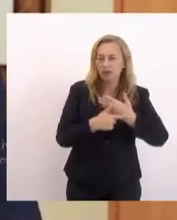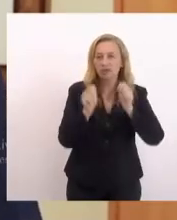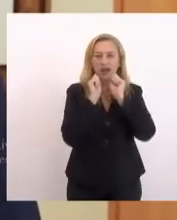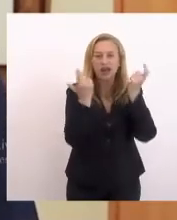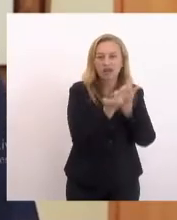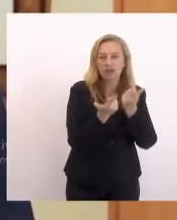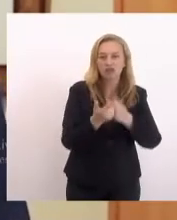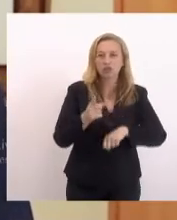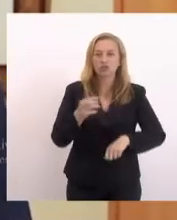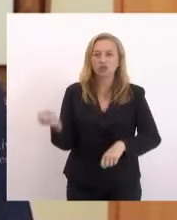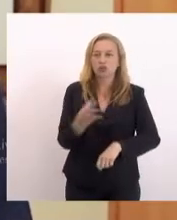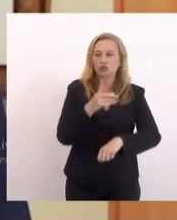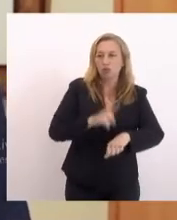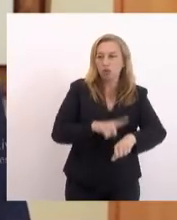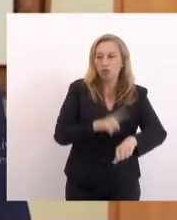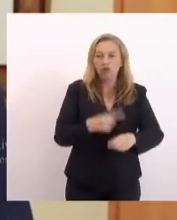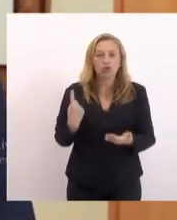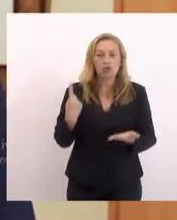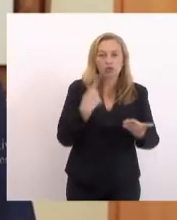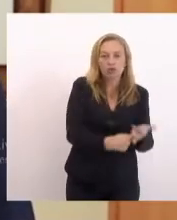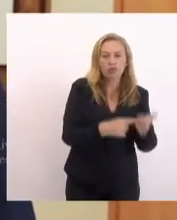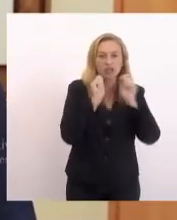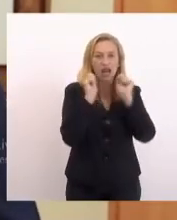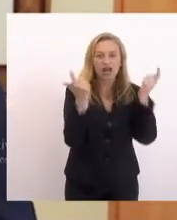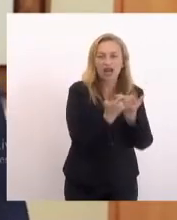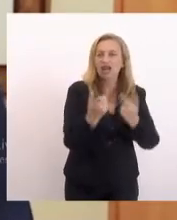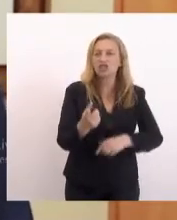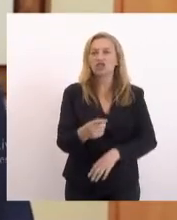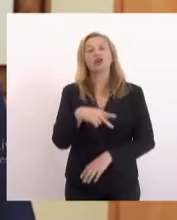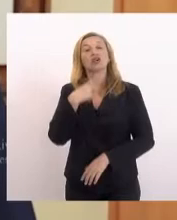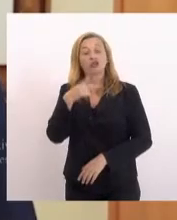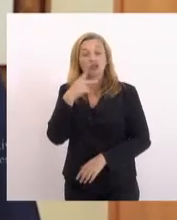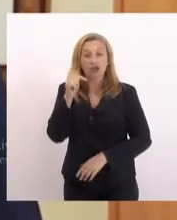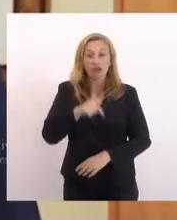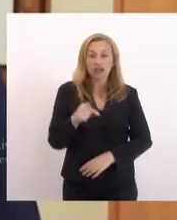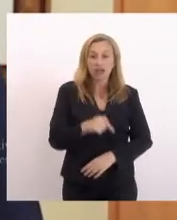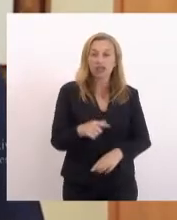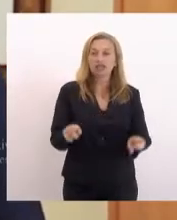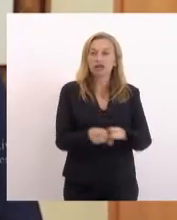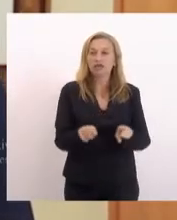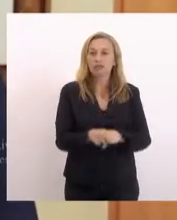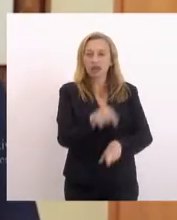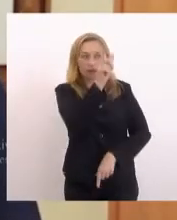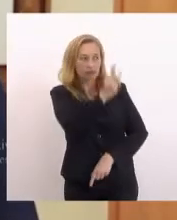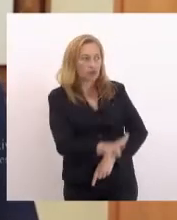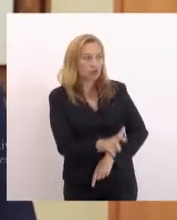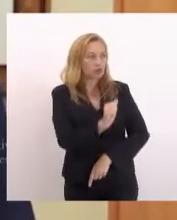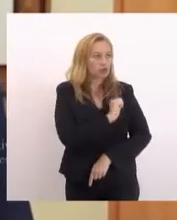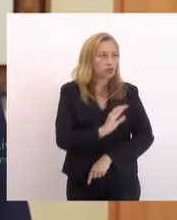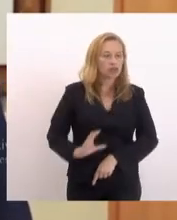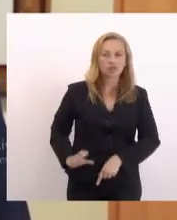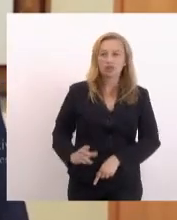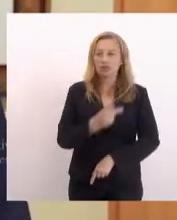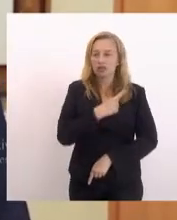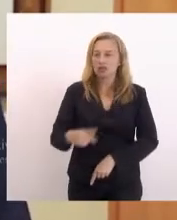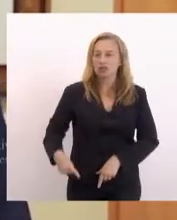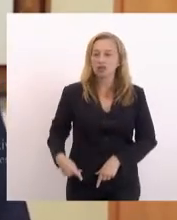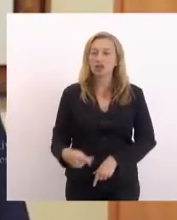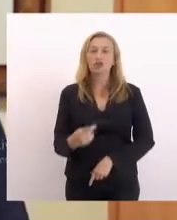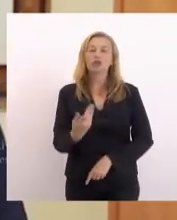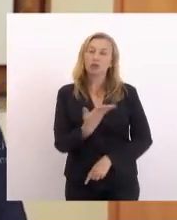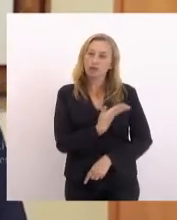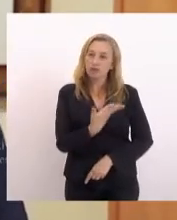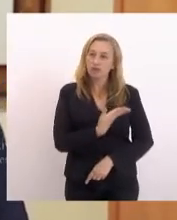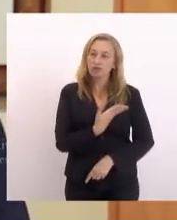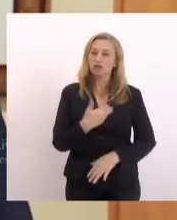fosse o diálogo e o compromisso da Assembleia, e aqui faço questão de destacar na pessoa do presidente André Siciliano, um grande parceiro